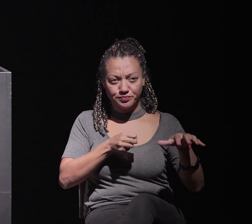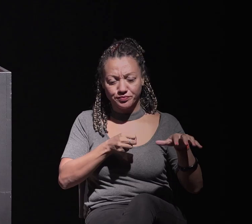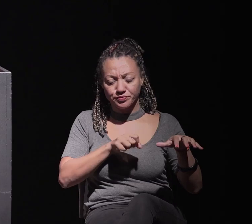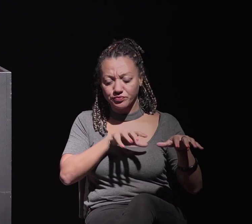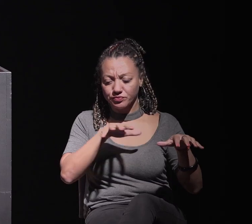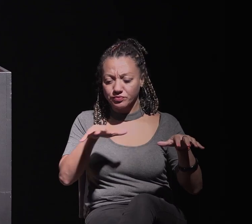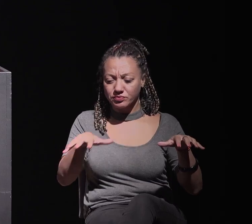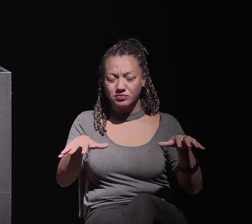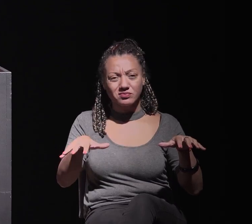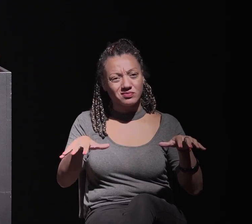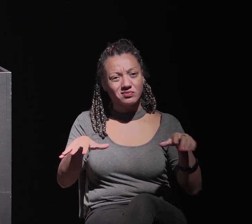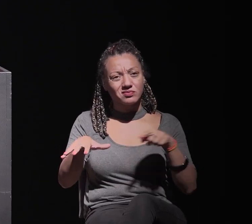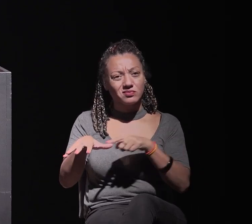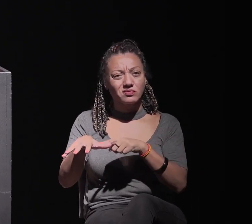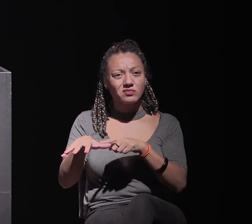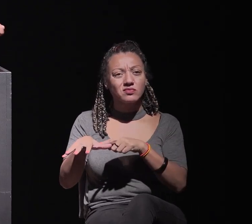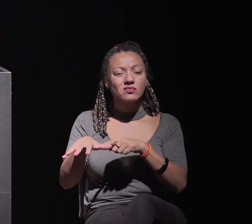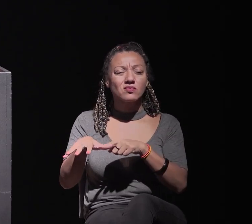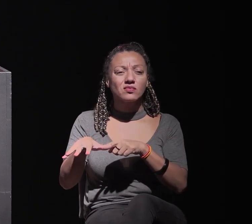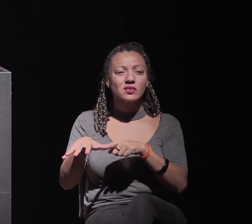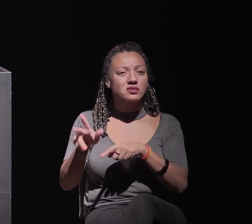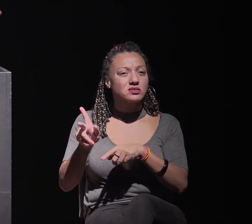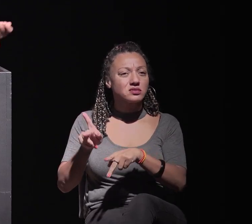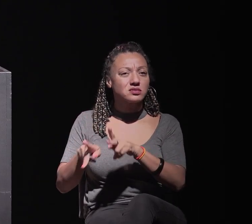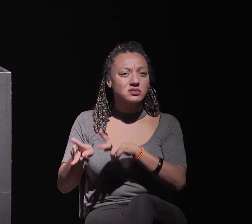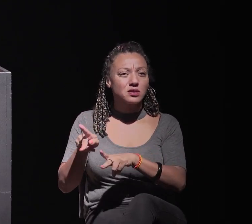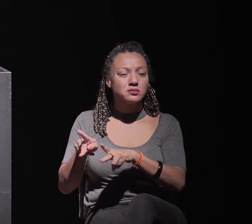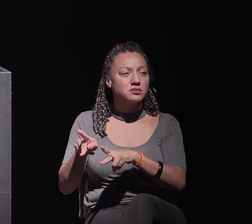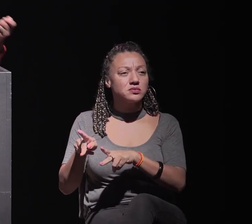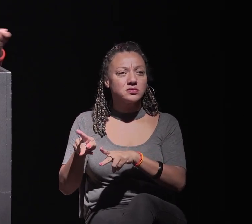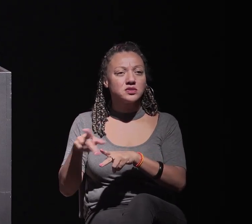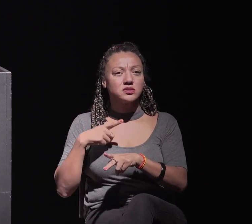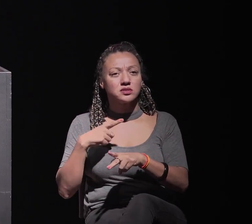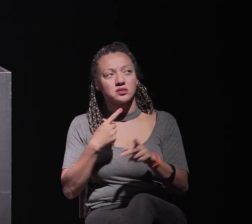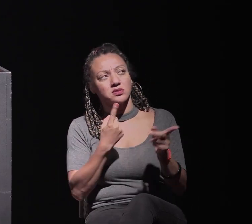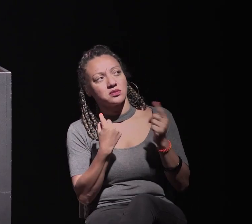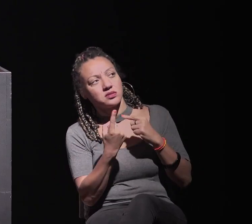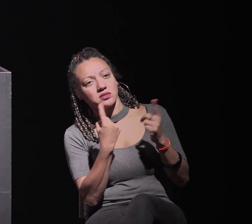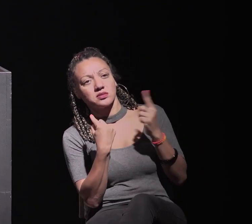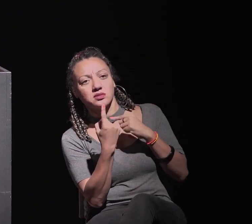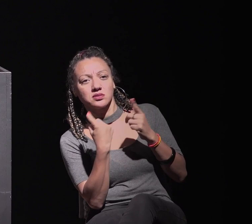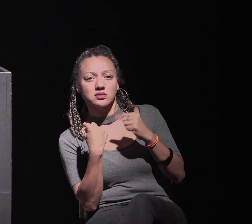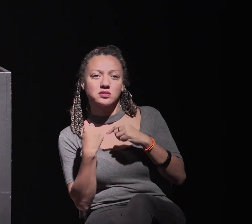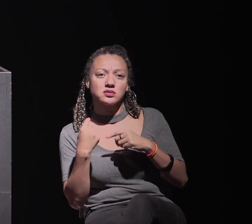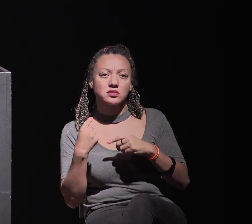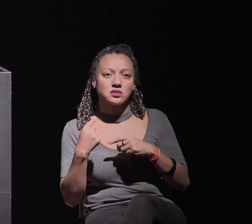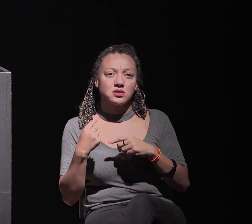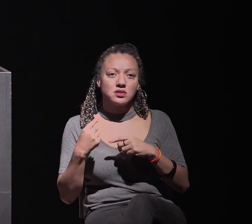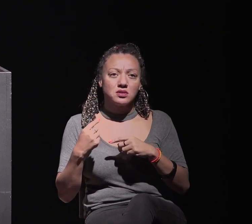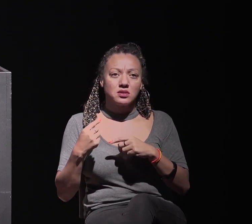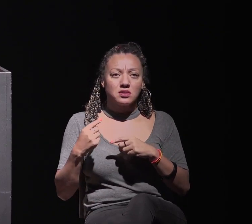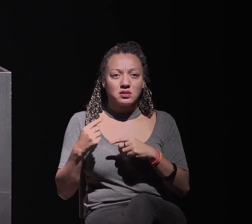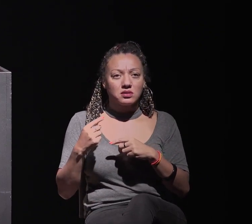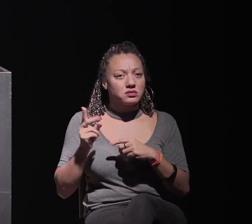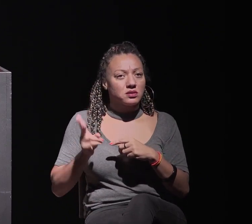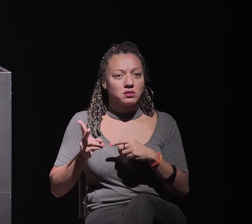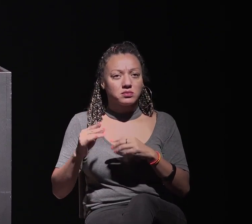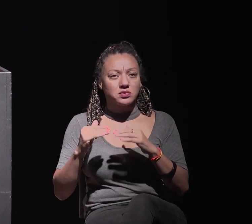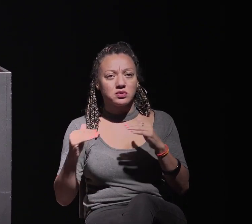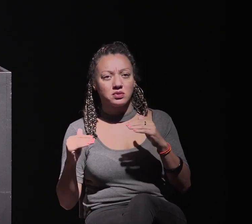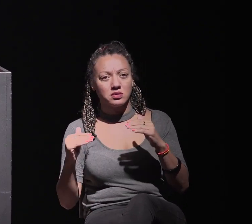inteiro controlado e que vai estabelecendo relações de mediação ao longo dos processos históricos com esse grupo